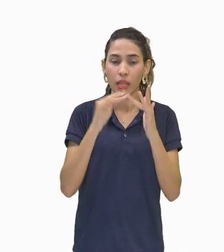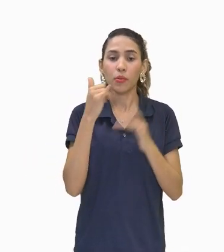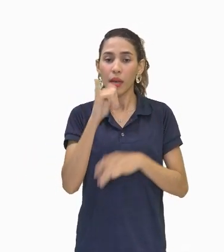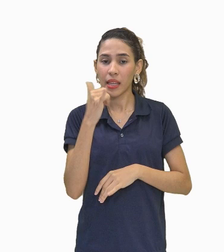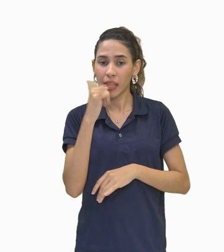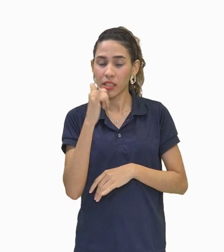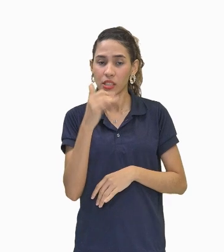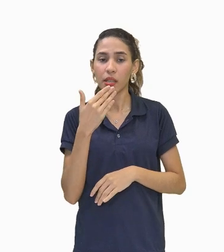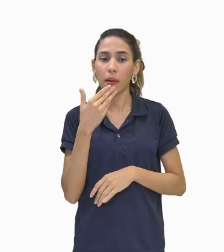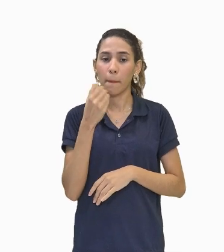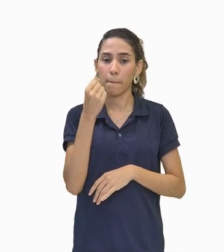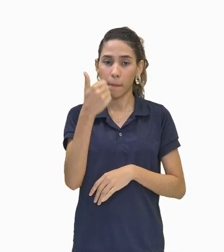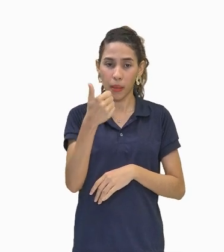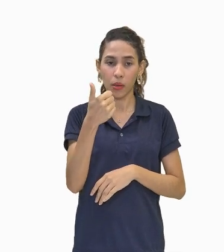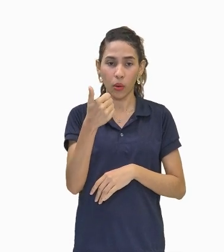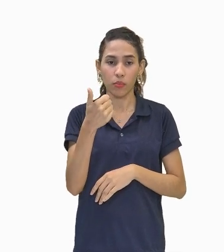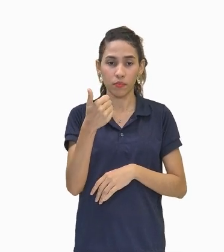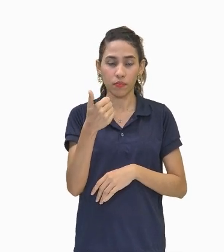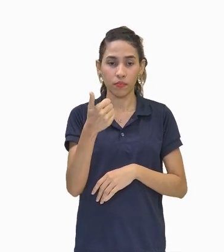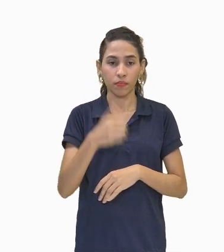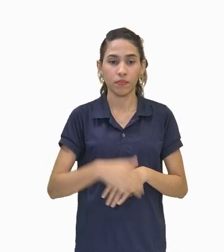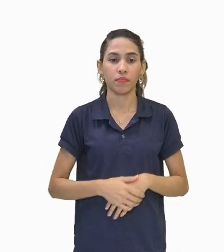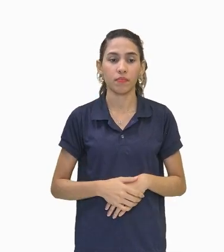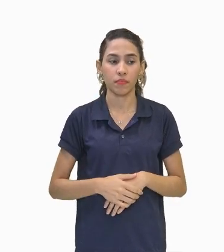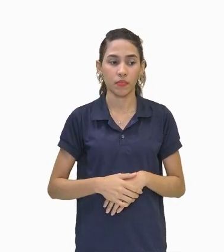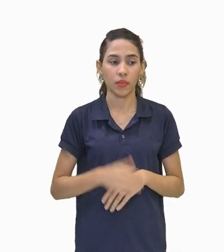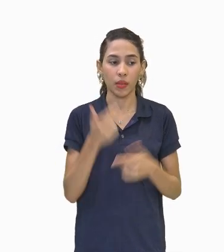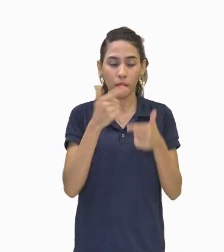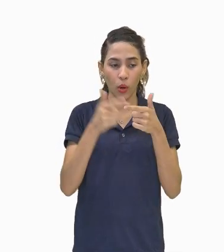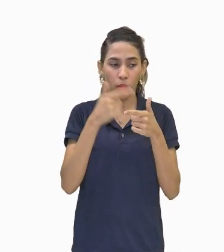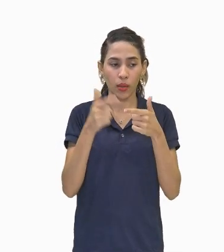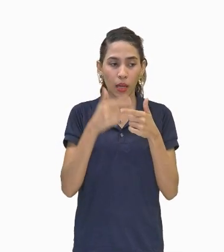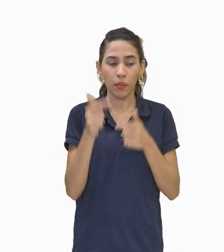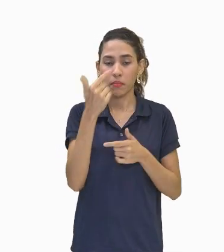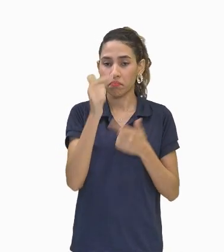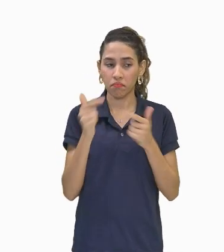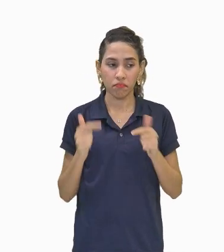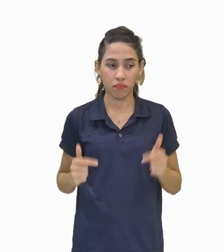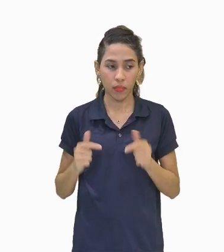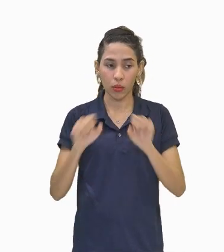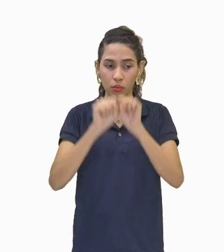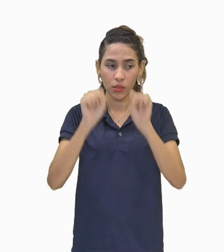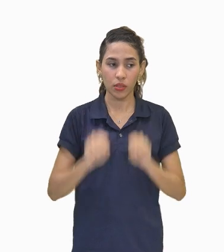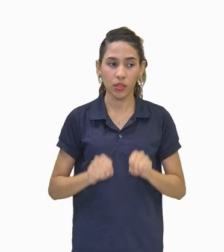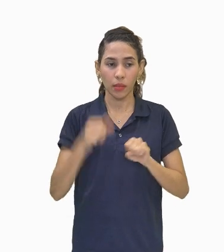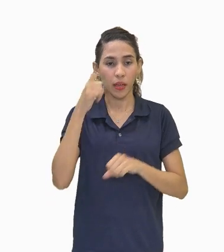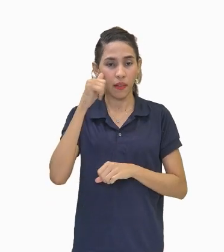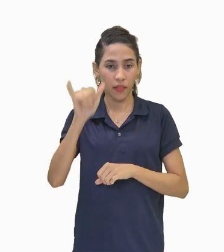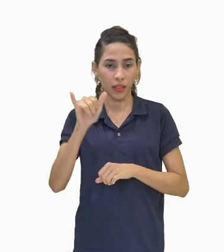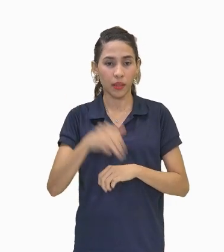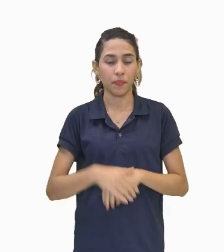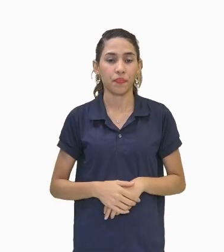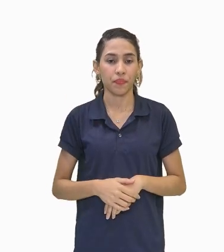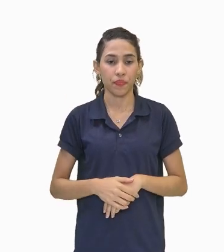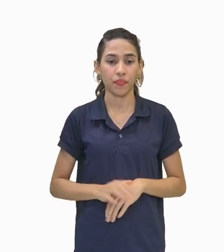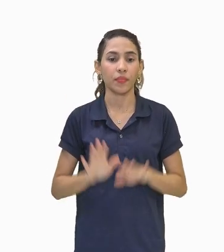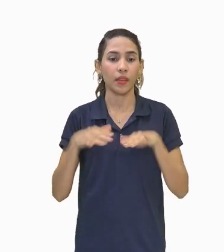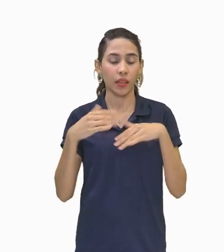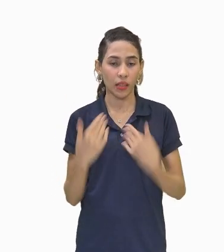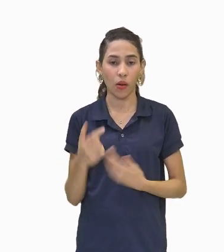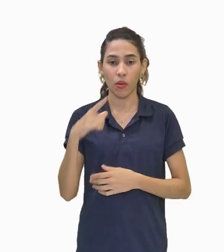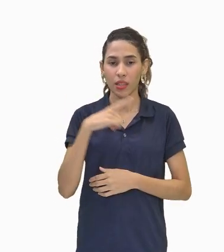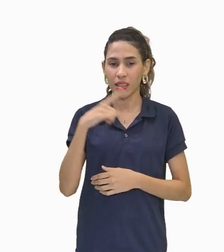do sistema. Vejam aí que existem muitas vantagens para um circuito